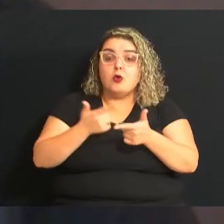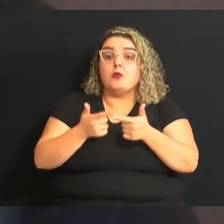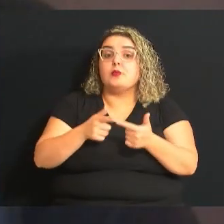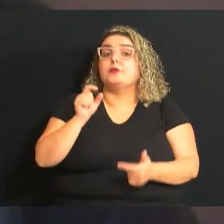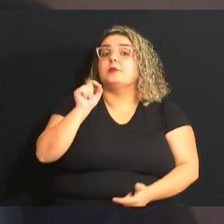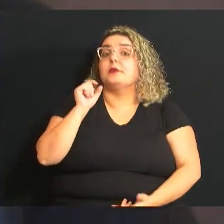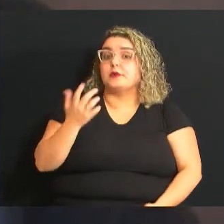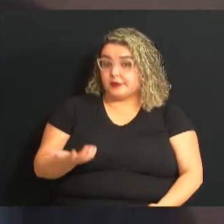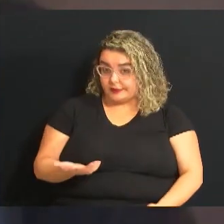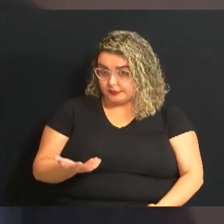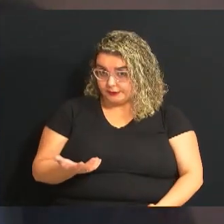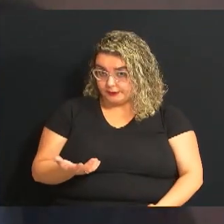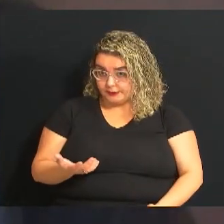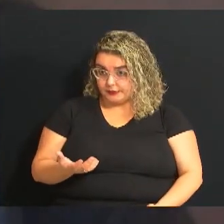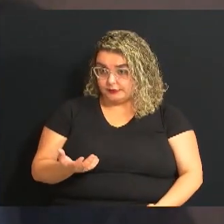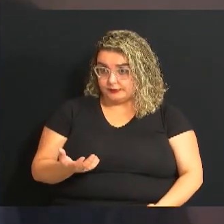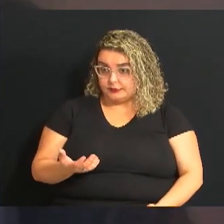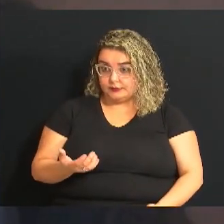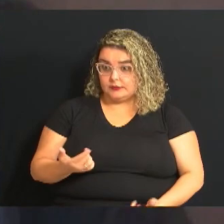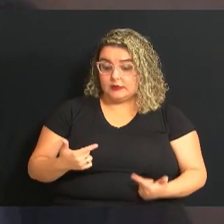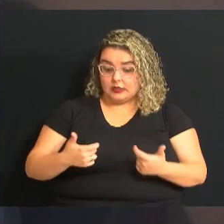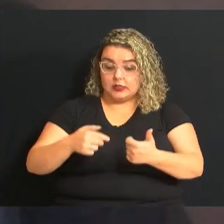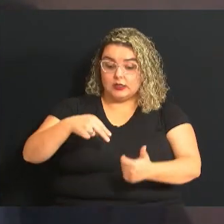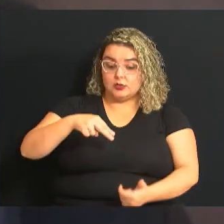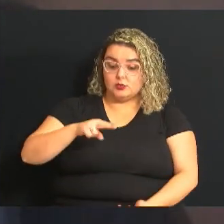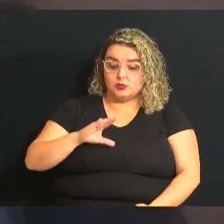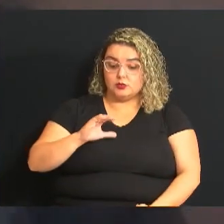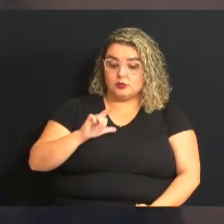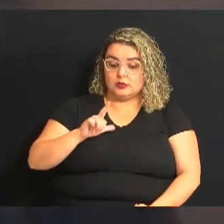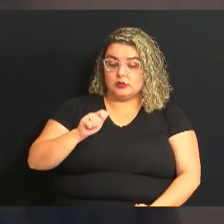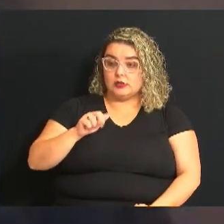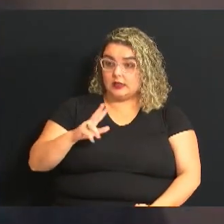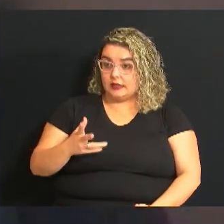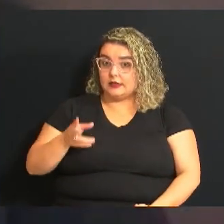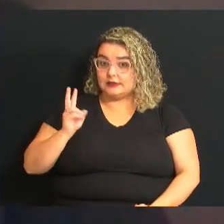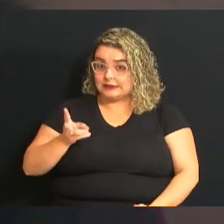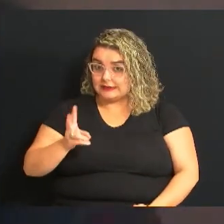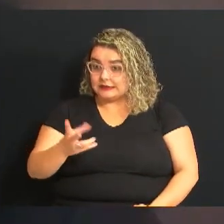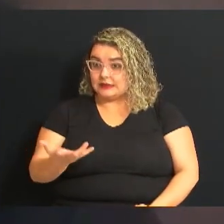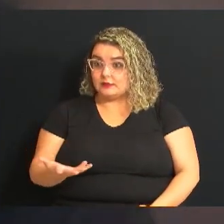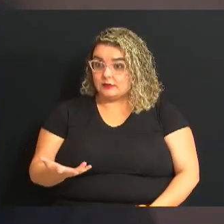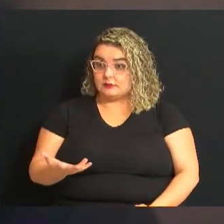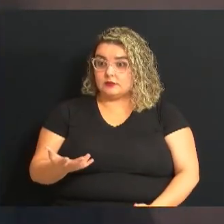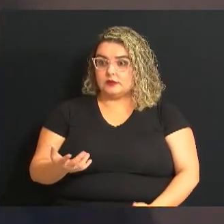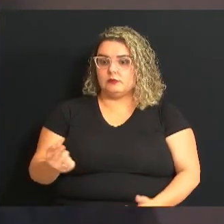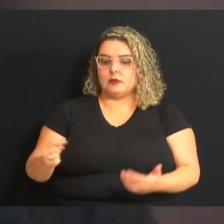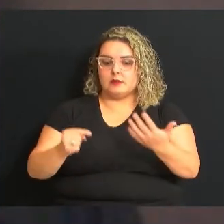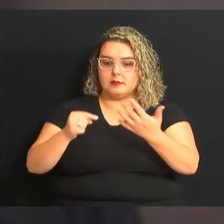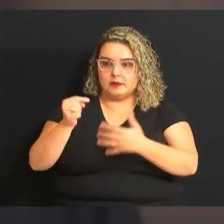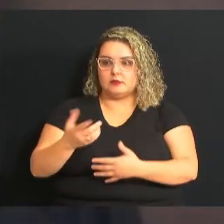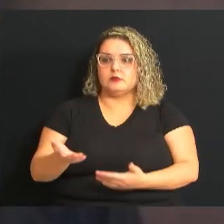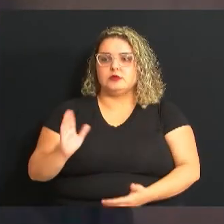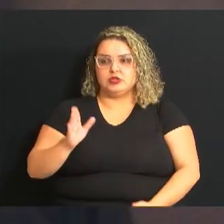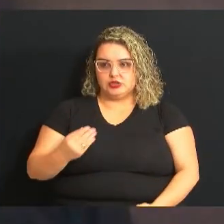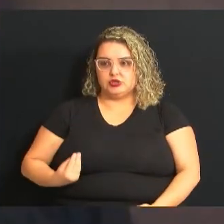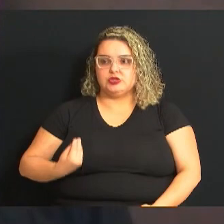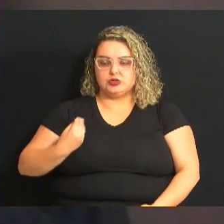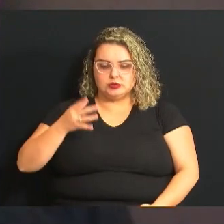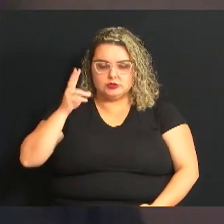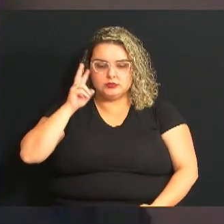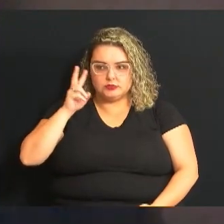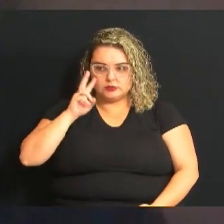pesquisador também da área de Relações Internacionais. Então, Arthur, primeiramente, muito obrigado pela disponibilidade do seu tempo, por ter